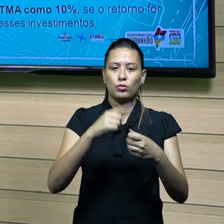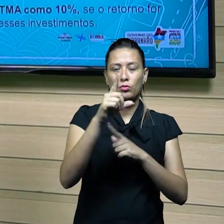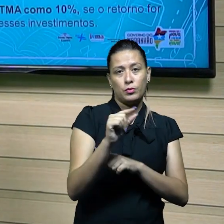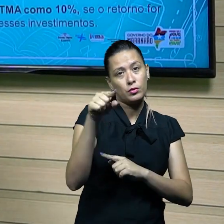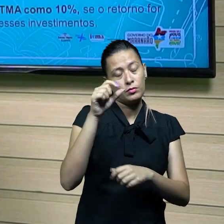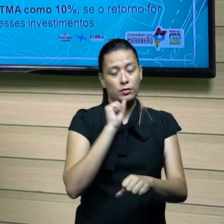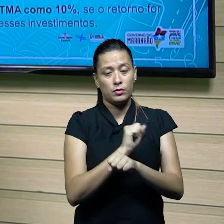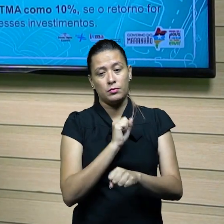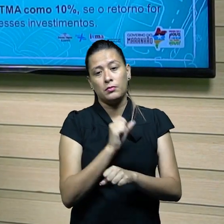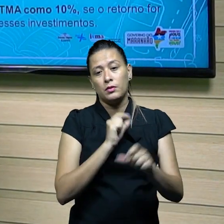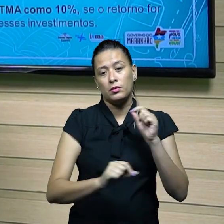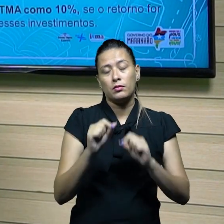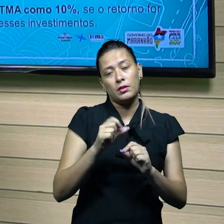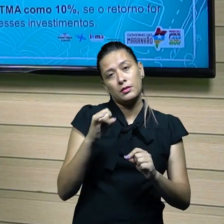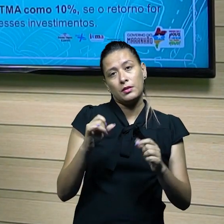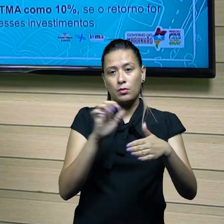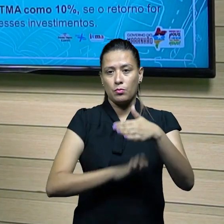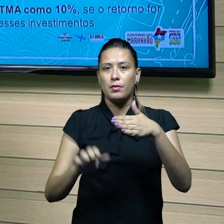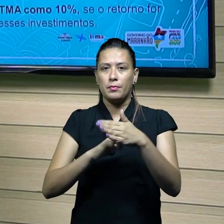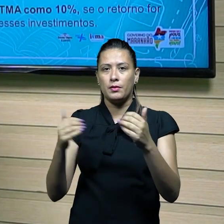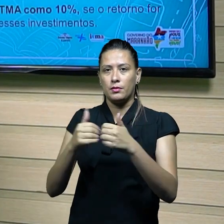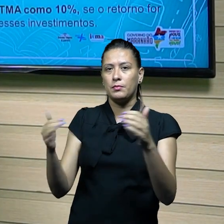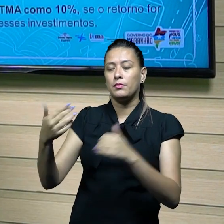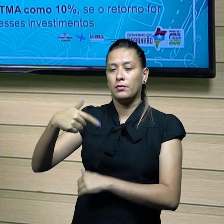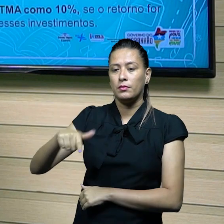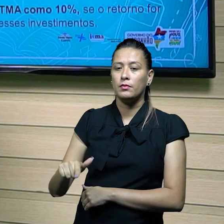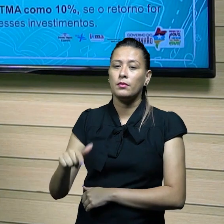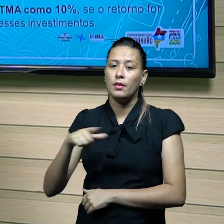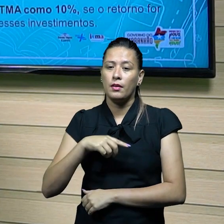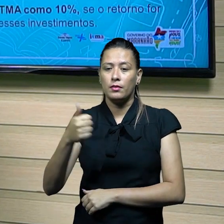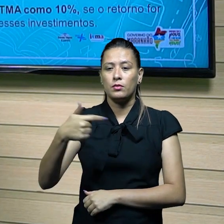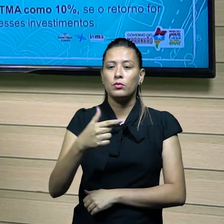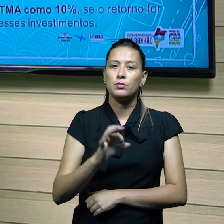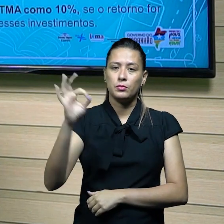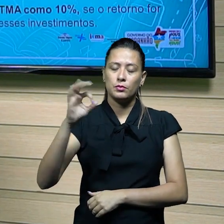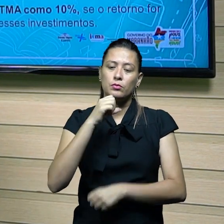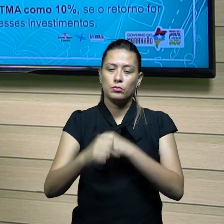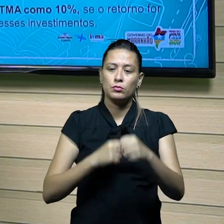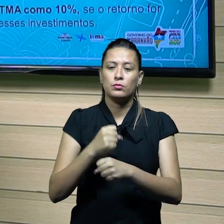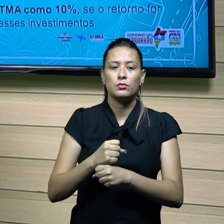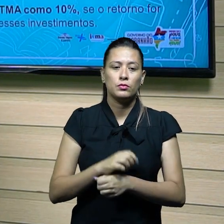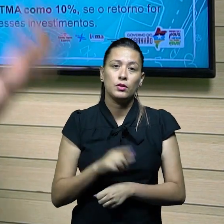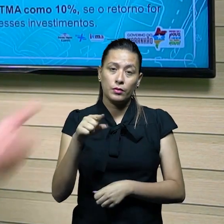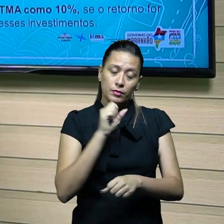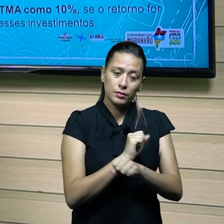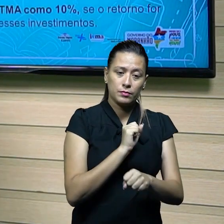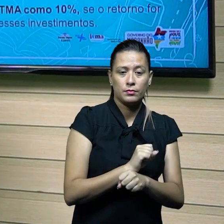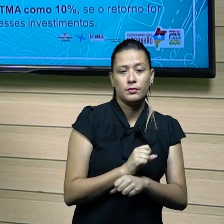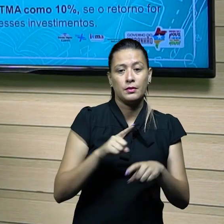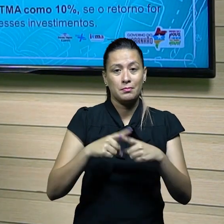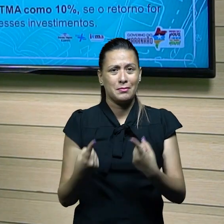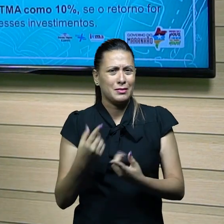supor, eu comprei um veículo, eu tenho um imóvel e um veículo para comprar. O imóvel, por característica, ele tem a tendência de valorizar com o